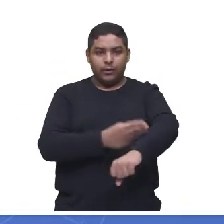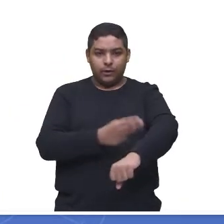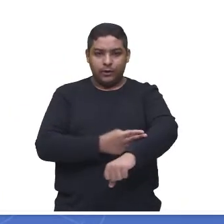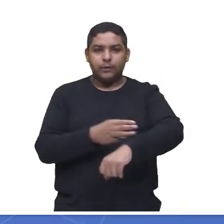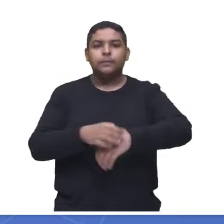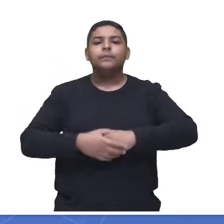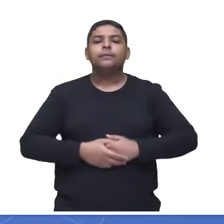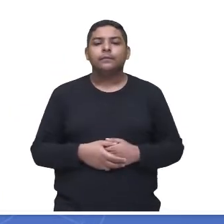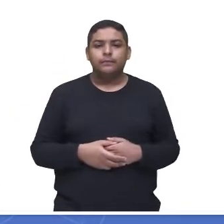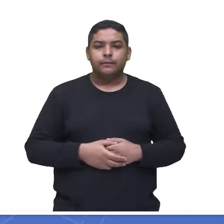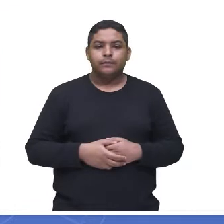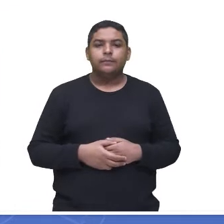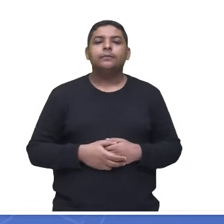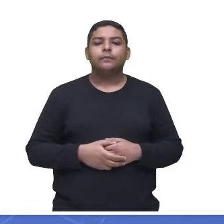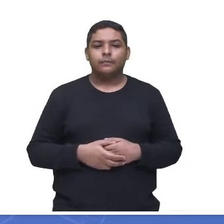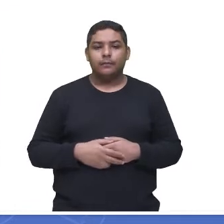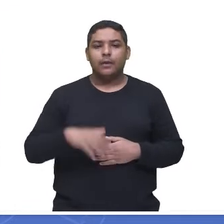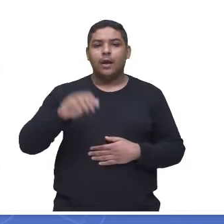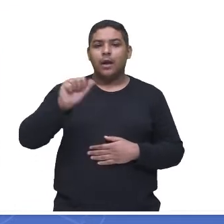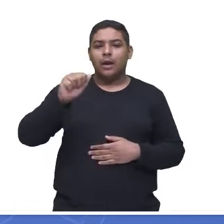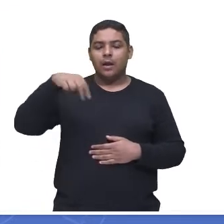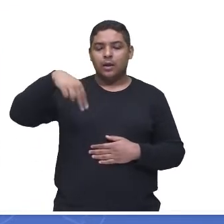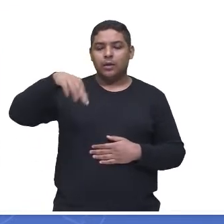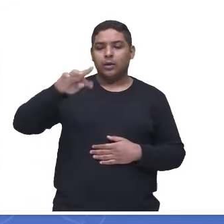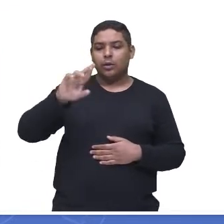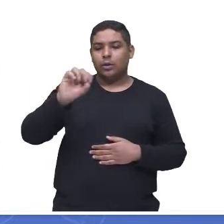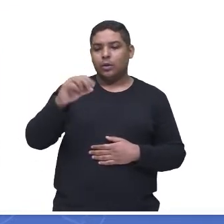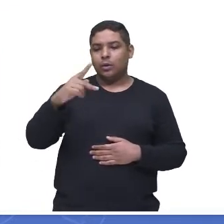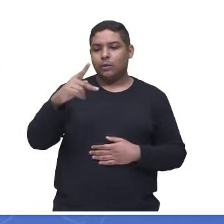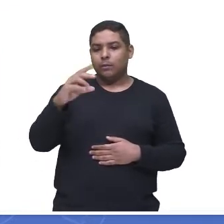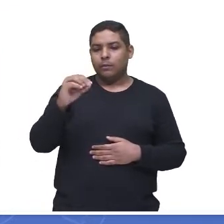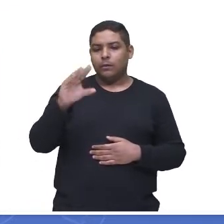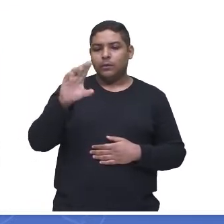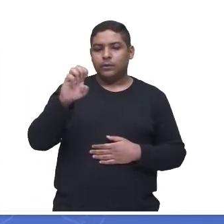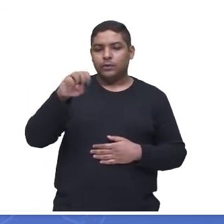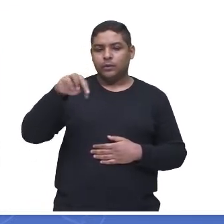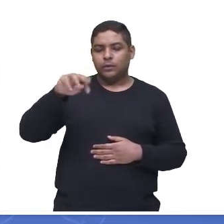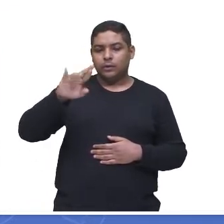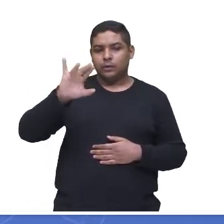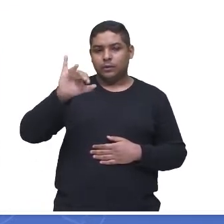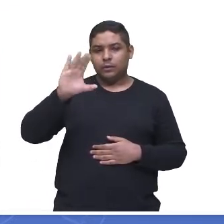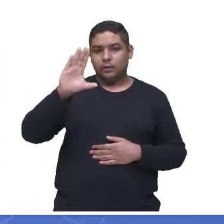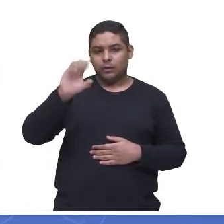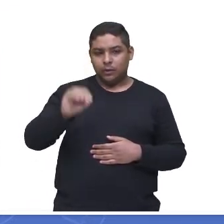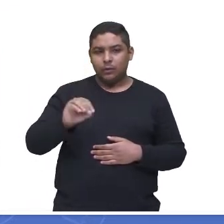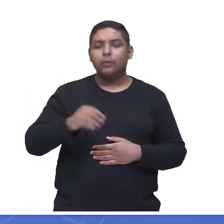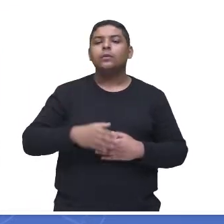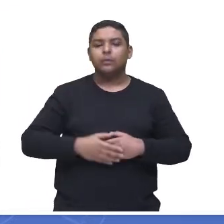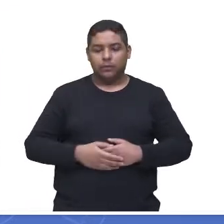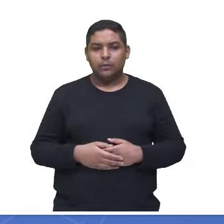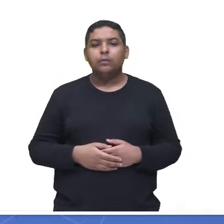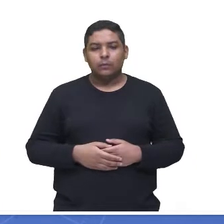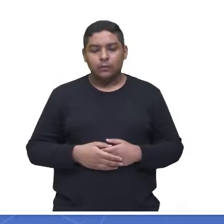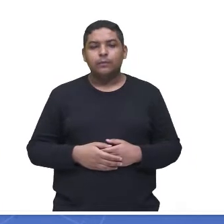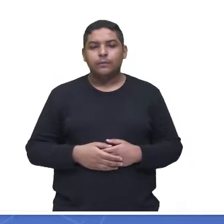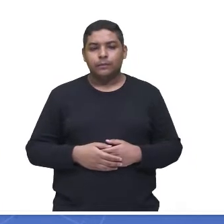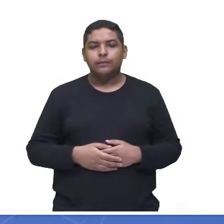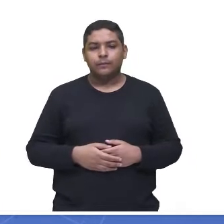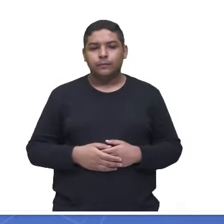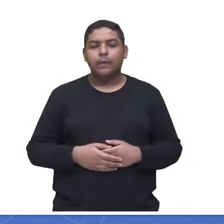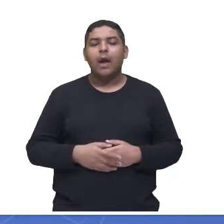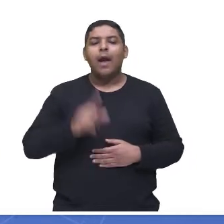O período antropocêntrico. Antropo quer dizer humano. Quer dizer homem e mulher, né?